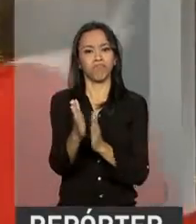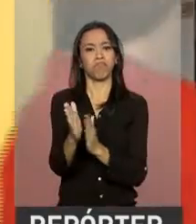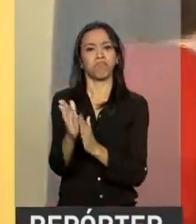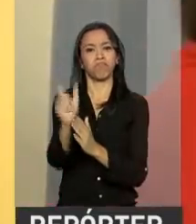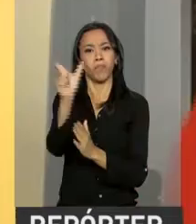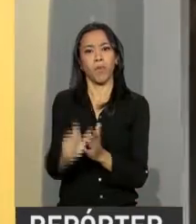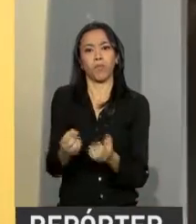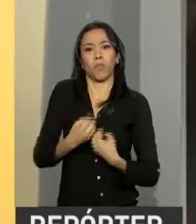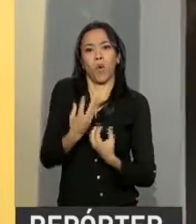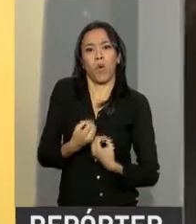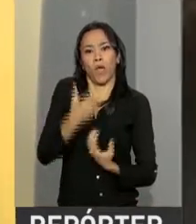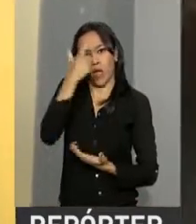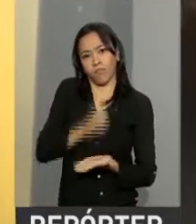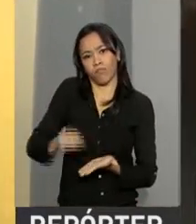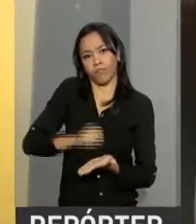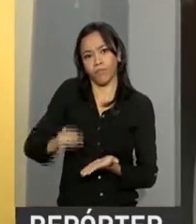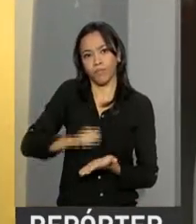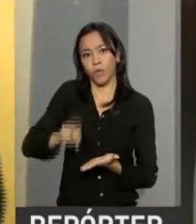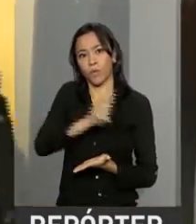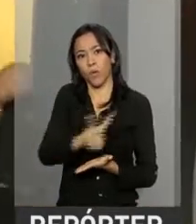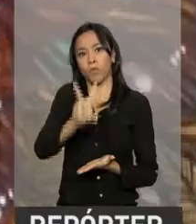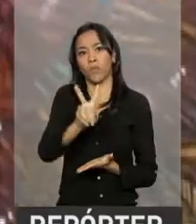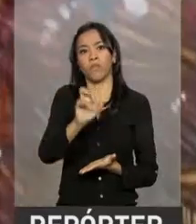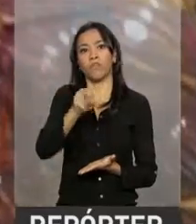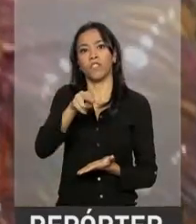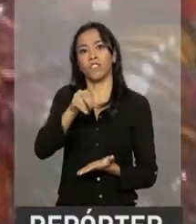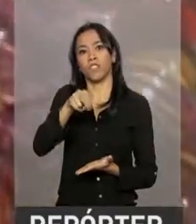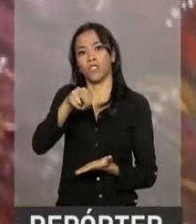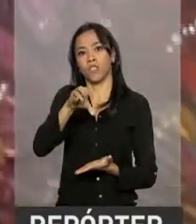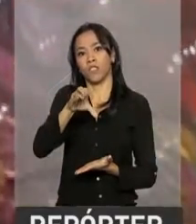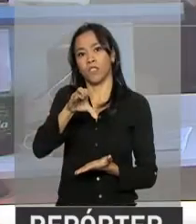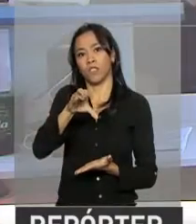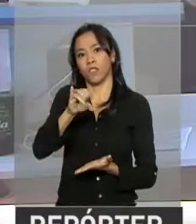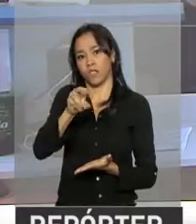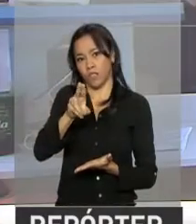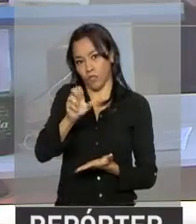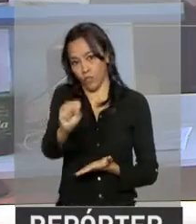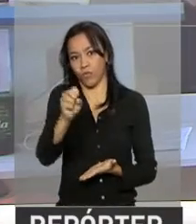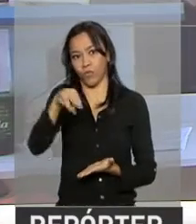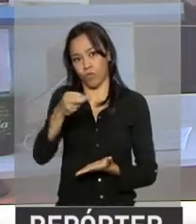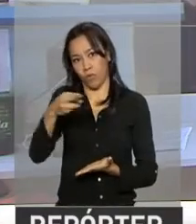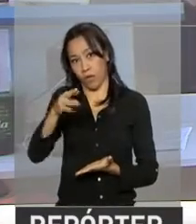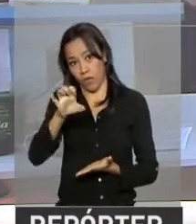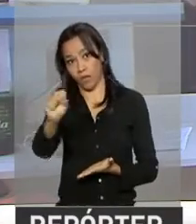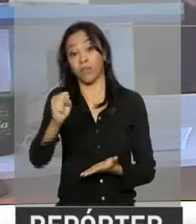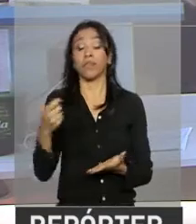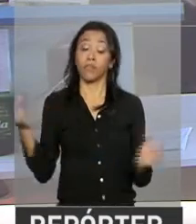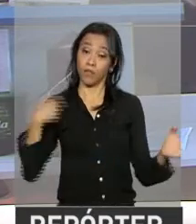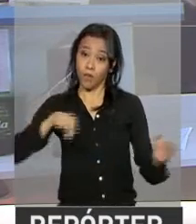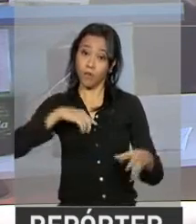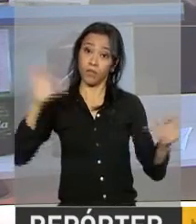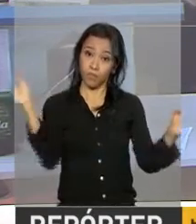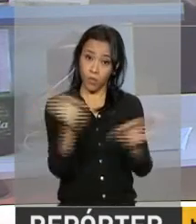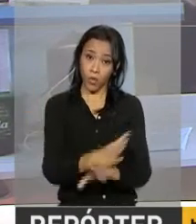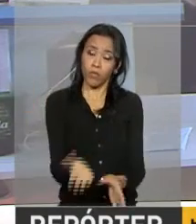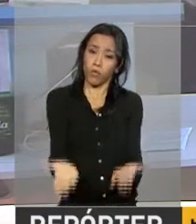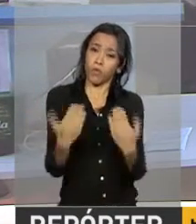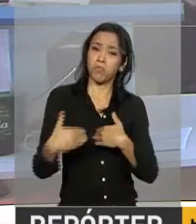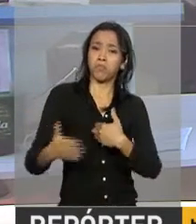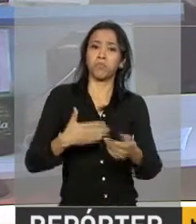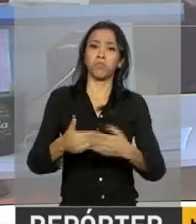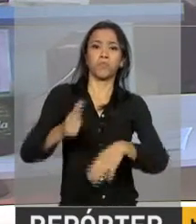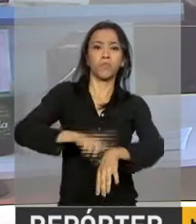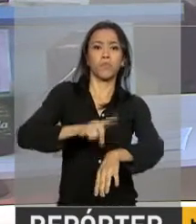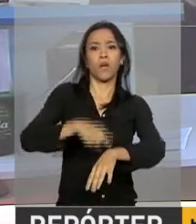obra do poeta e compositor vinícius de moraes e nós ficamos por aqui voltamos a qualquer momento com